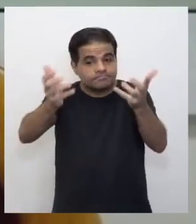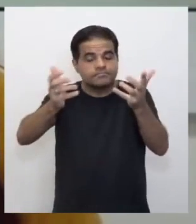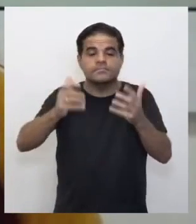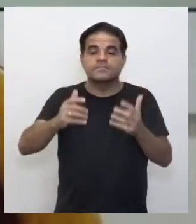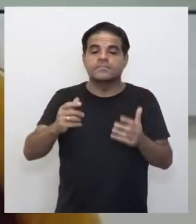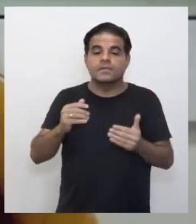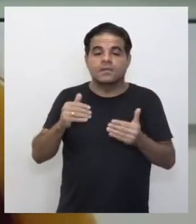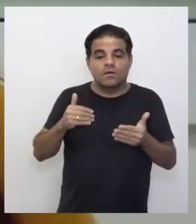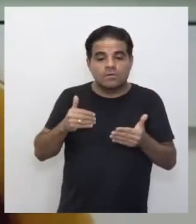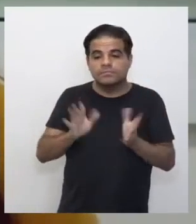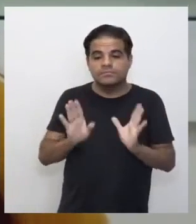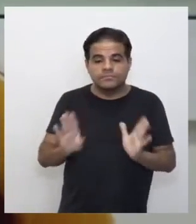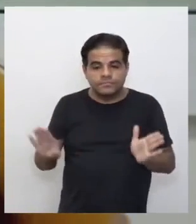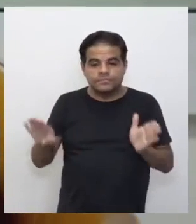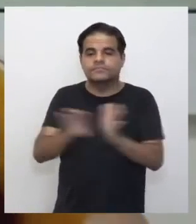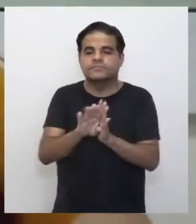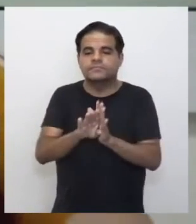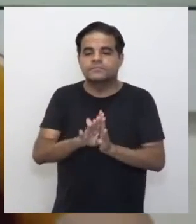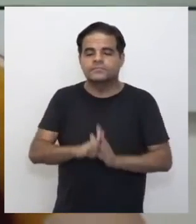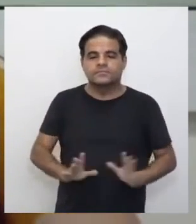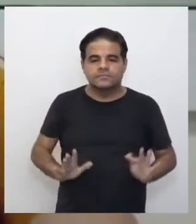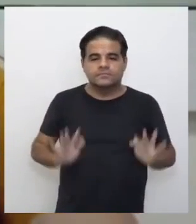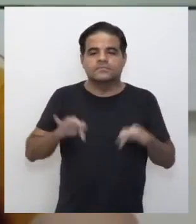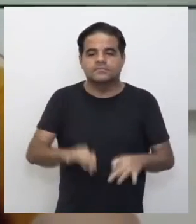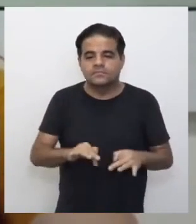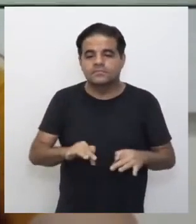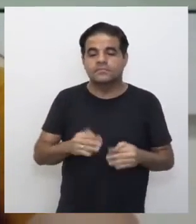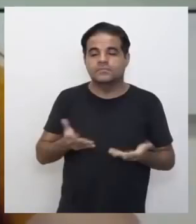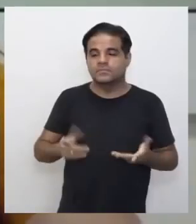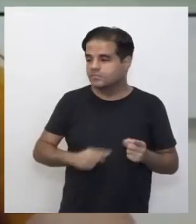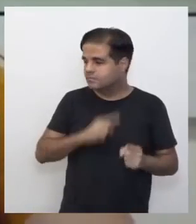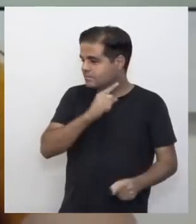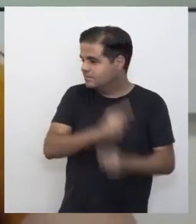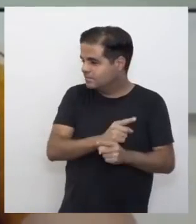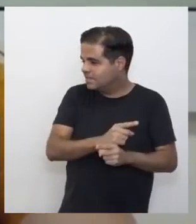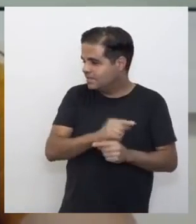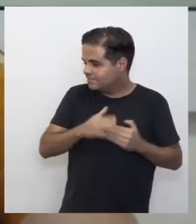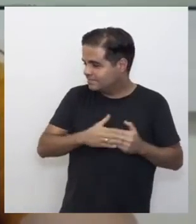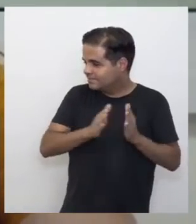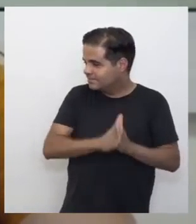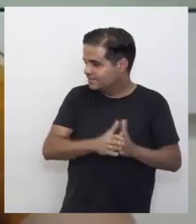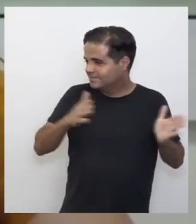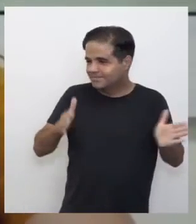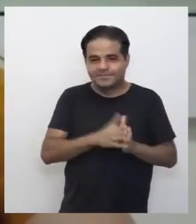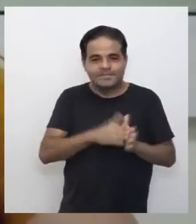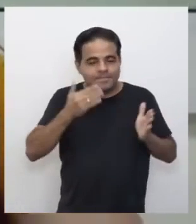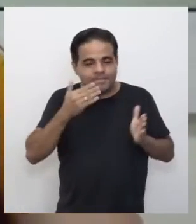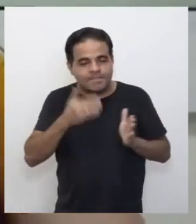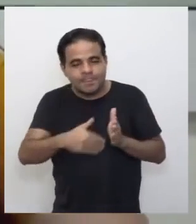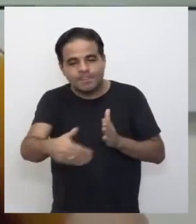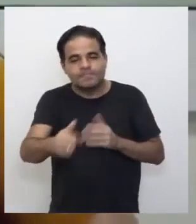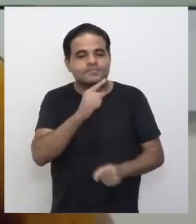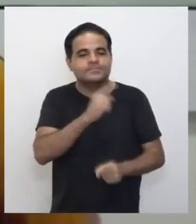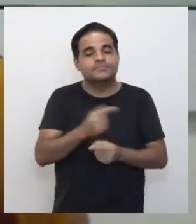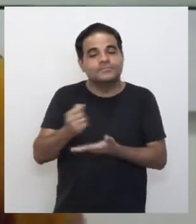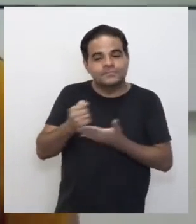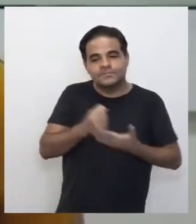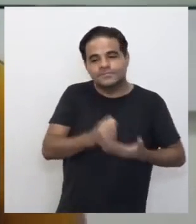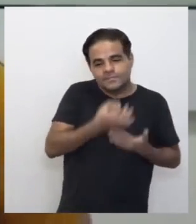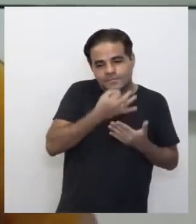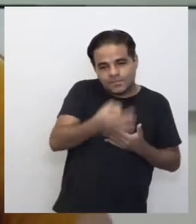me encaminhar para o final do nosso encontro de hoje, trazendo algumas sugestões para aqueles